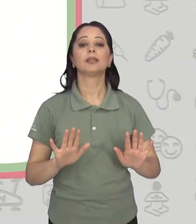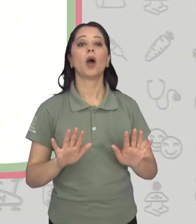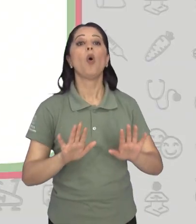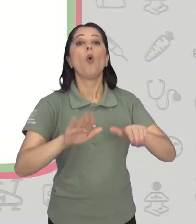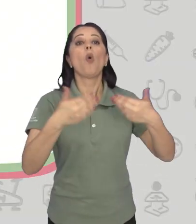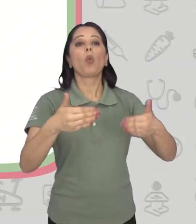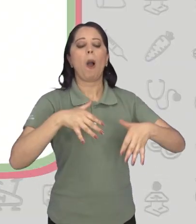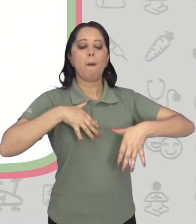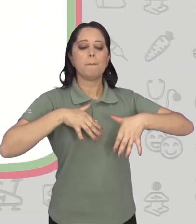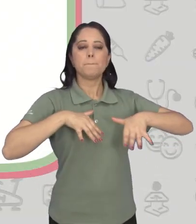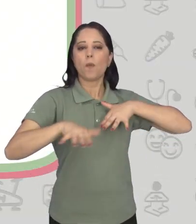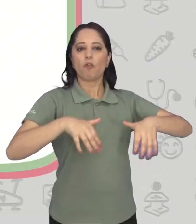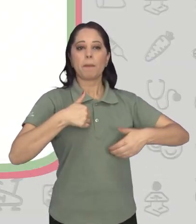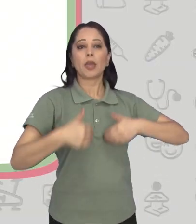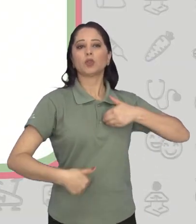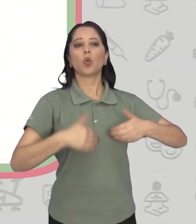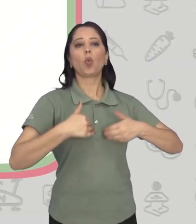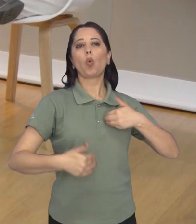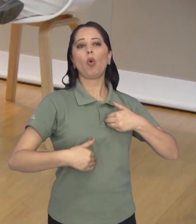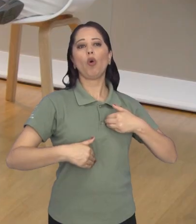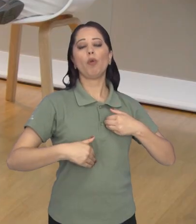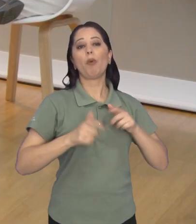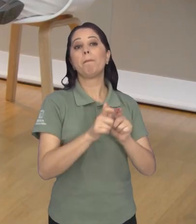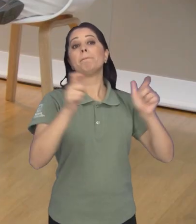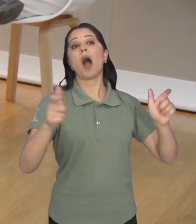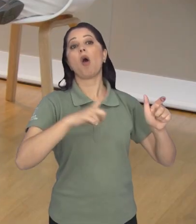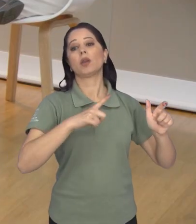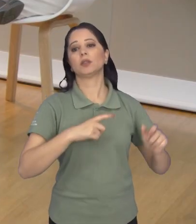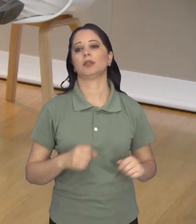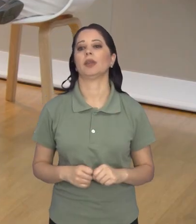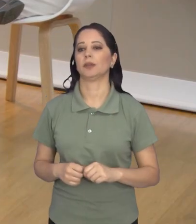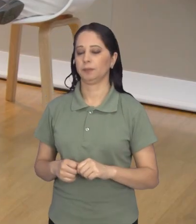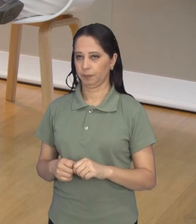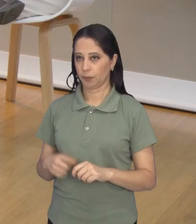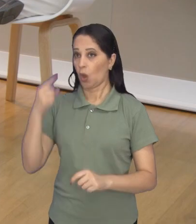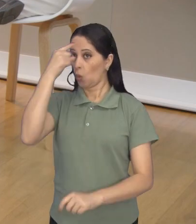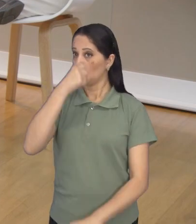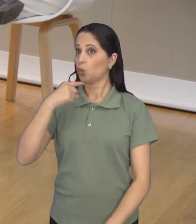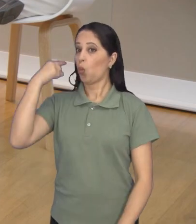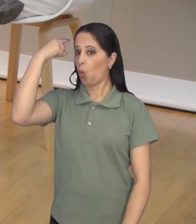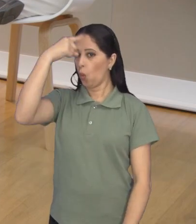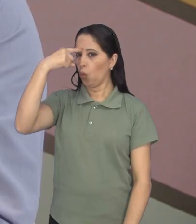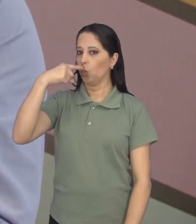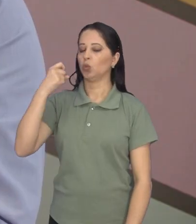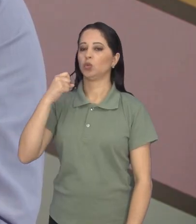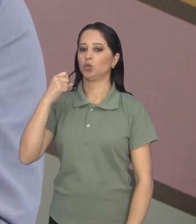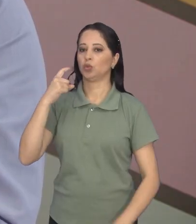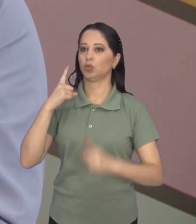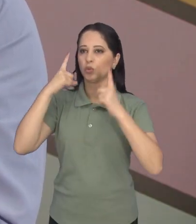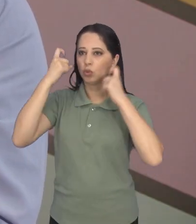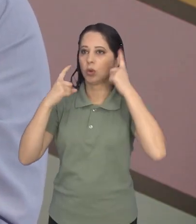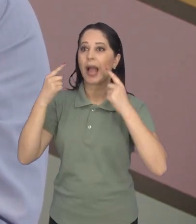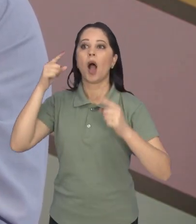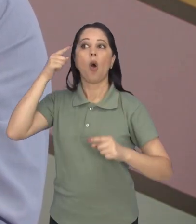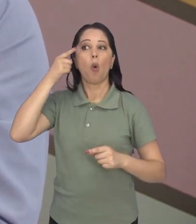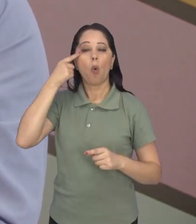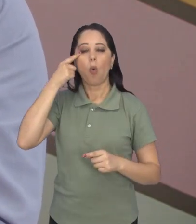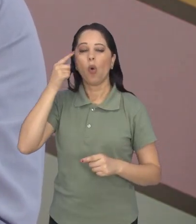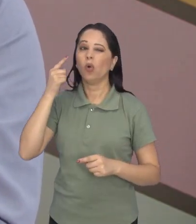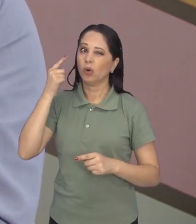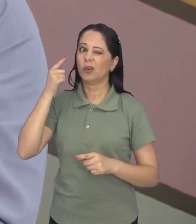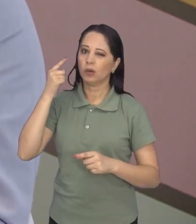tipos de movimento corporal são mais comuns? Muito bem. Os mais comuns são, então, os de face, tá? Então,